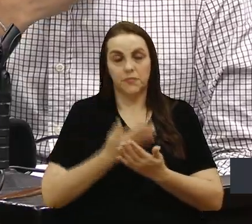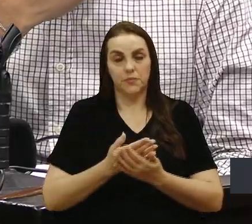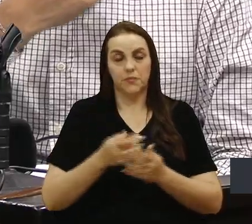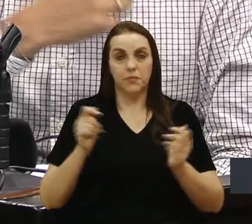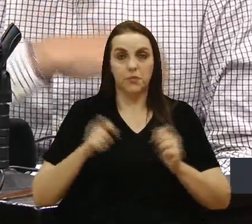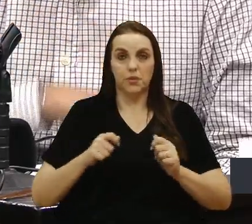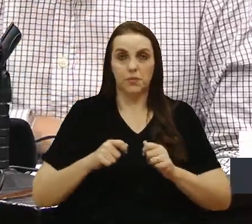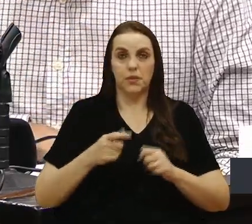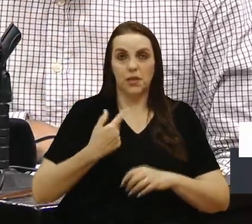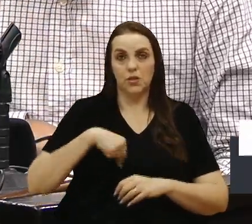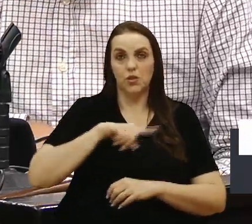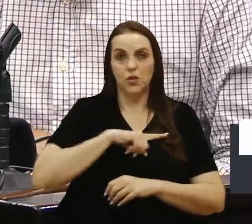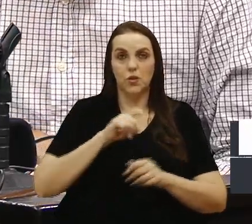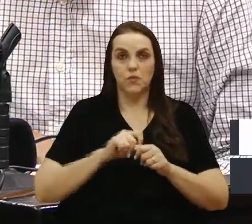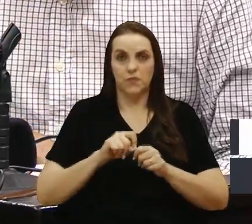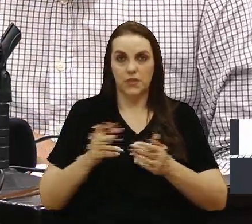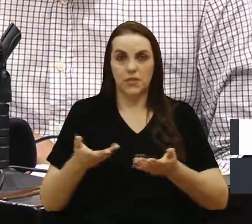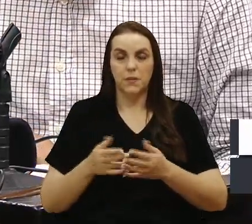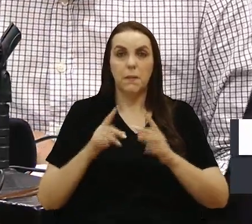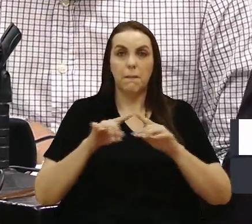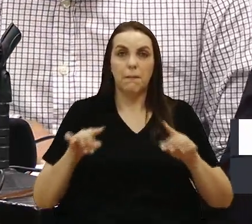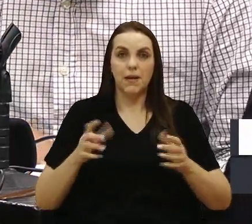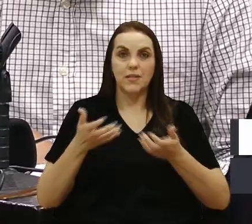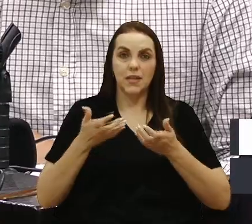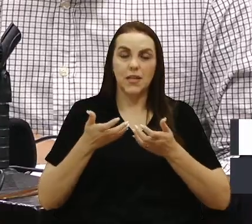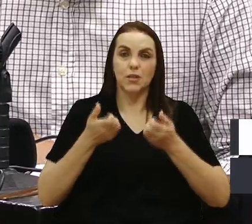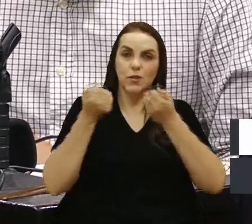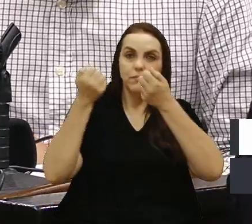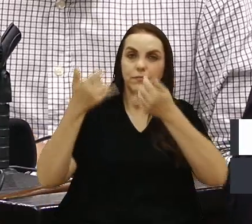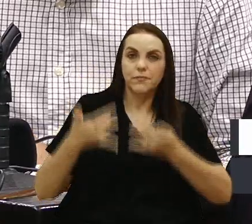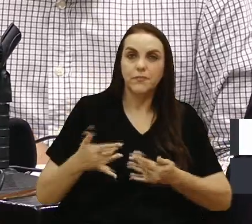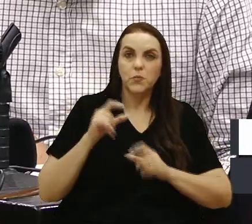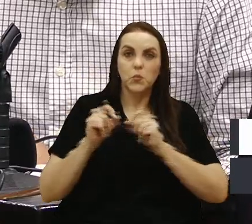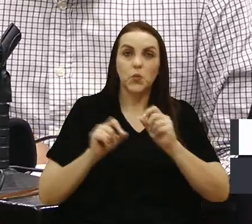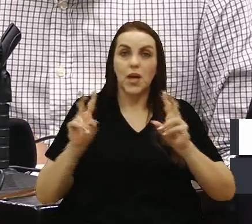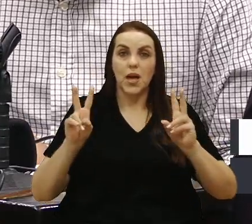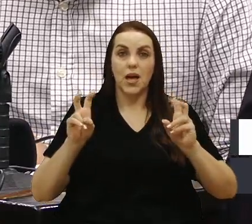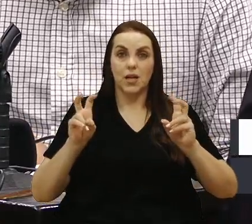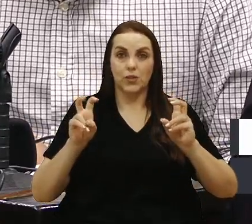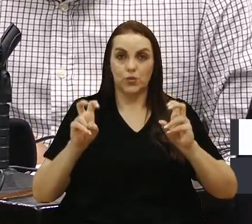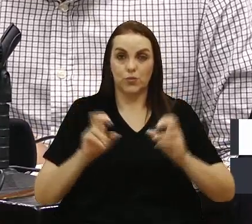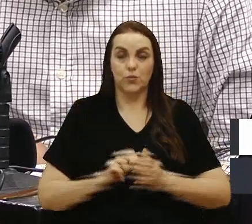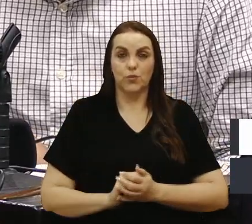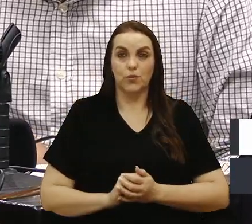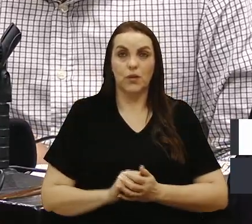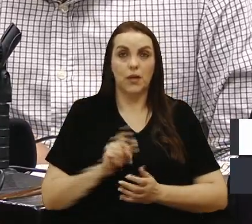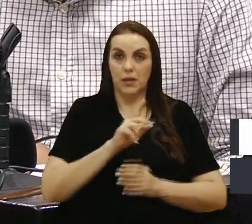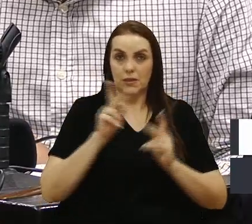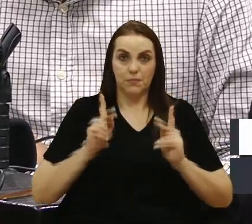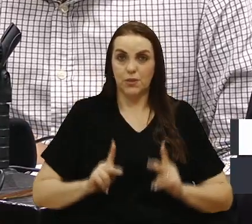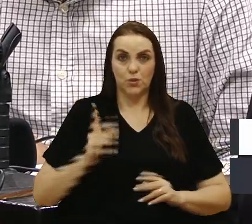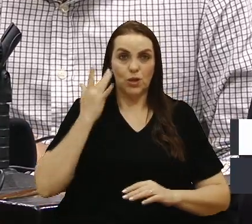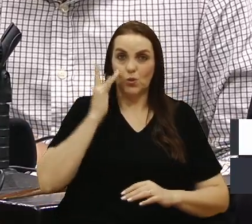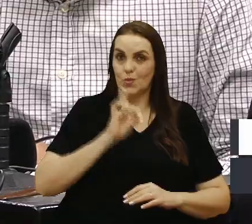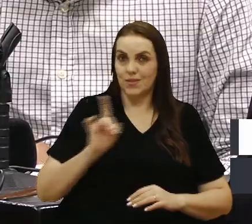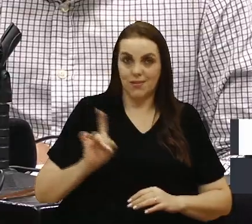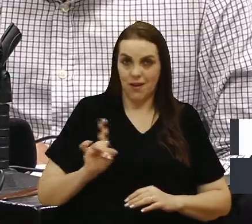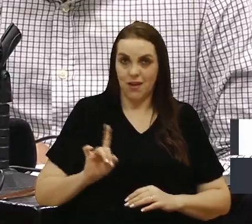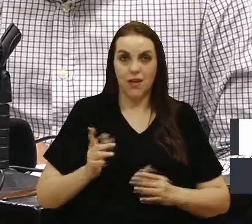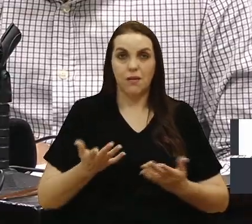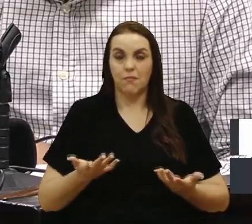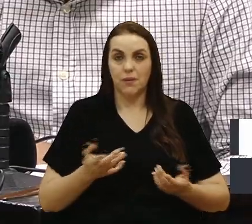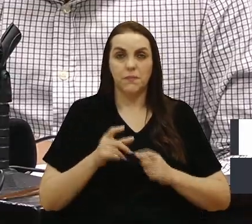temos disponível para isso. Só queria fazer algumas colocações em torno do assunto aqui. Para quem não sabe, para o conhecimento de quem não